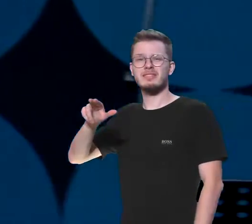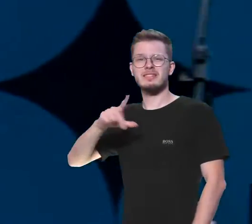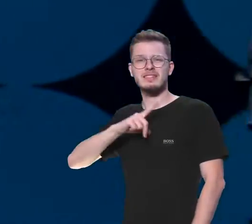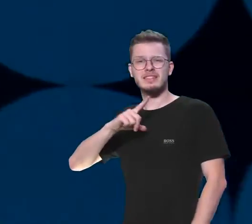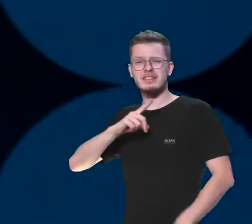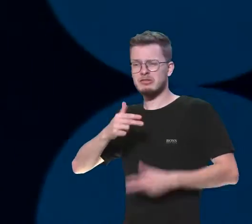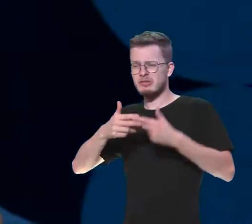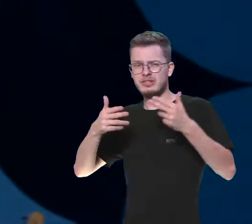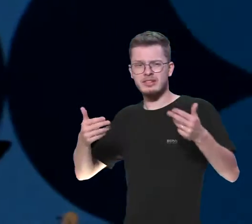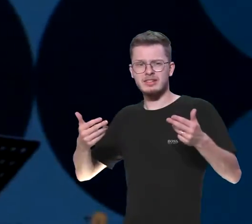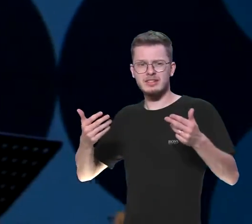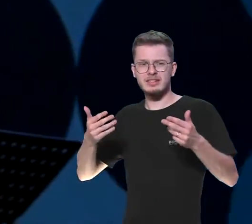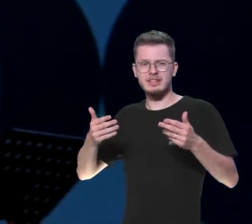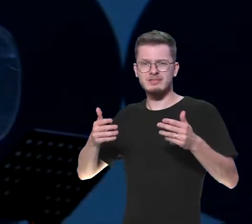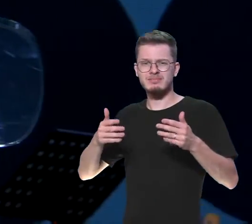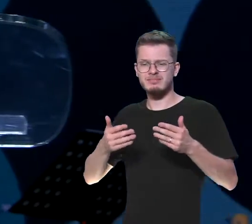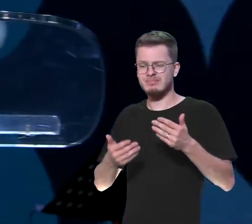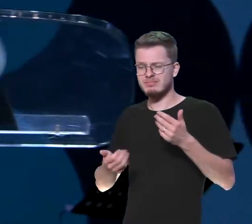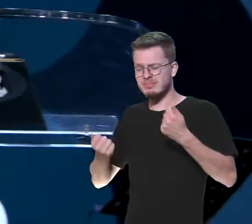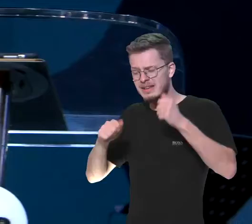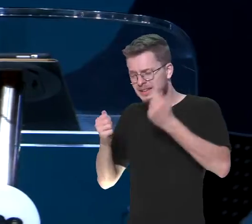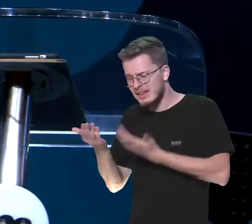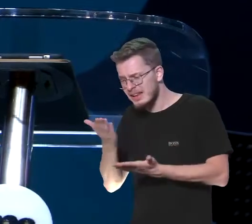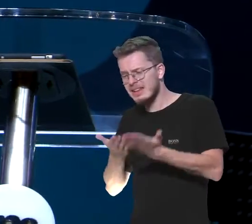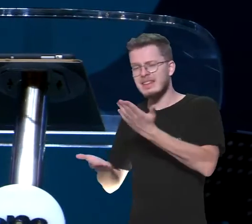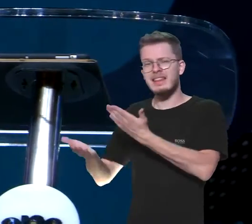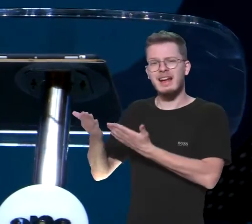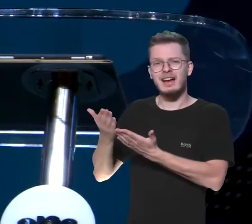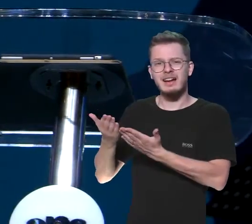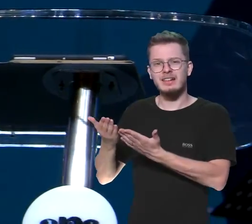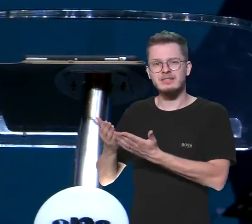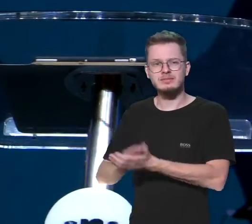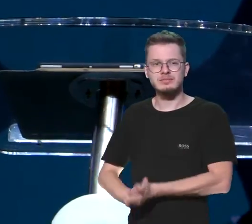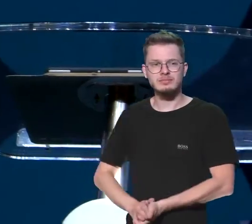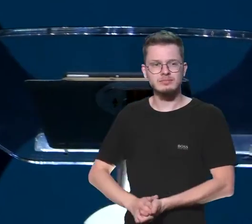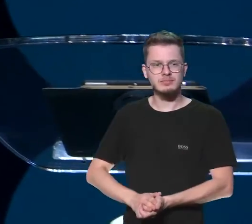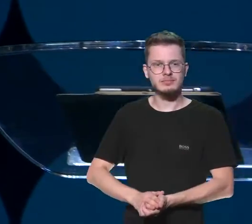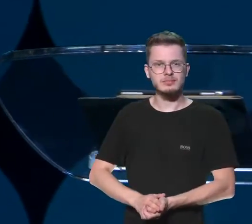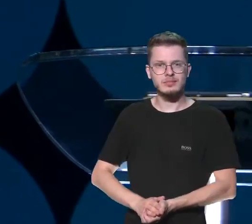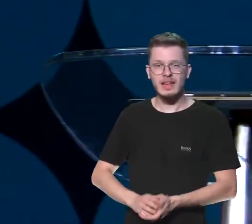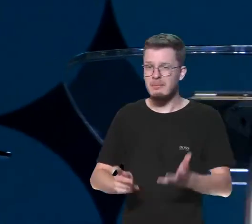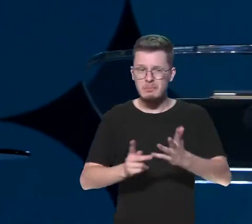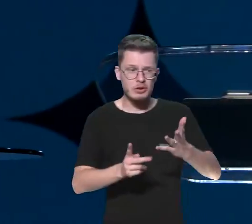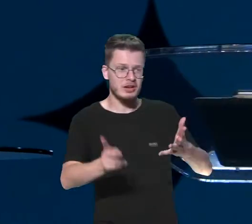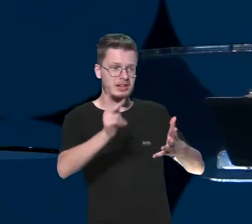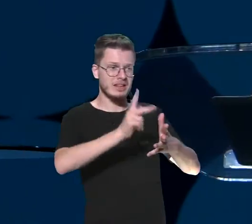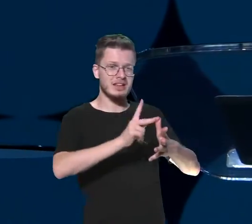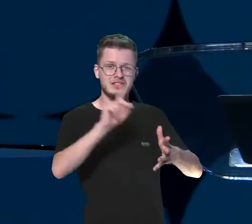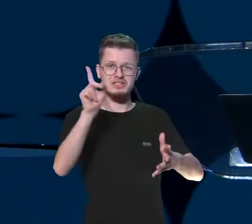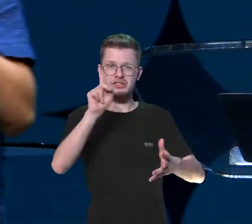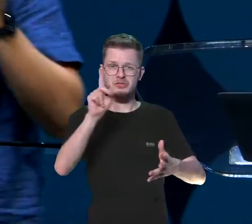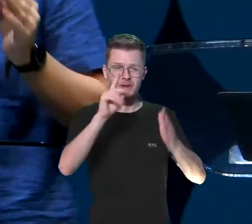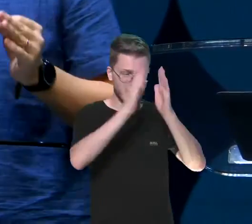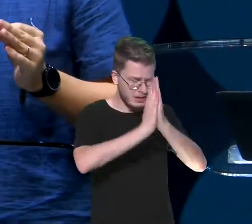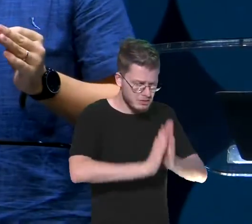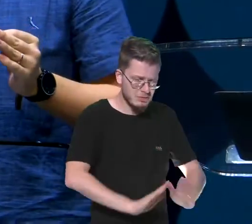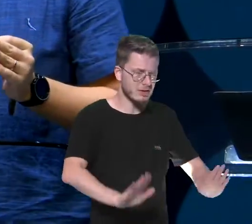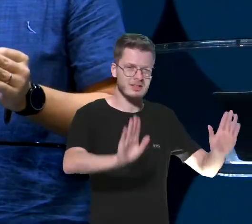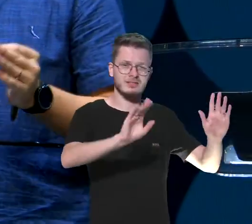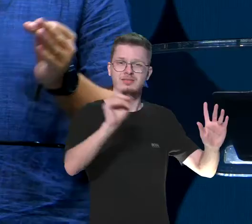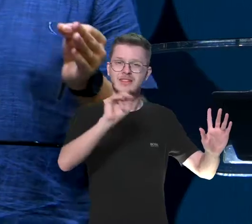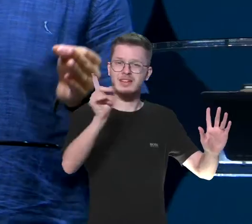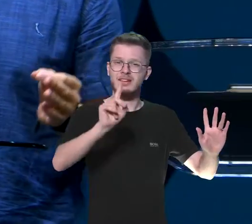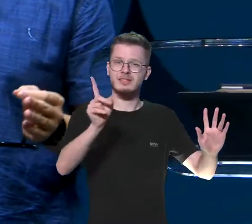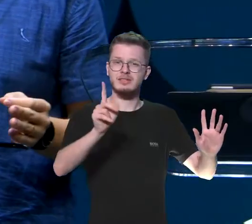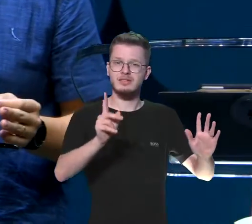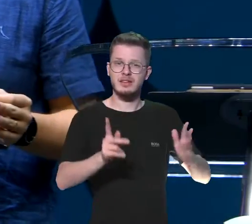ser tratadas. Jesus está falando, a prioridade não é a adoração, a prioridade é você resolver